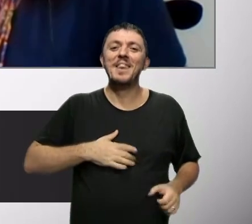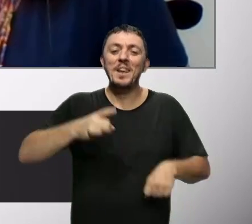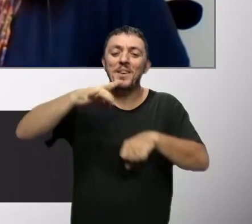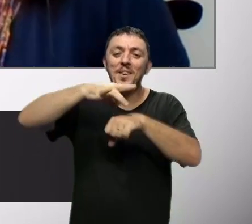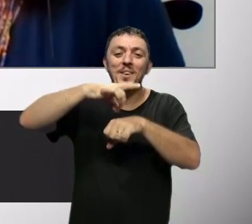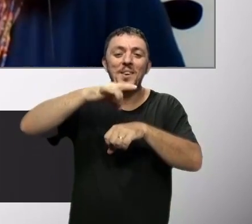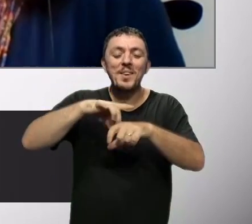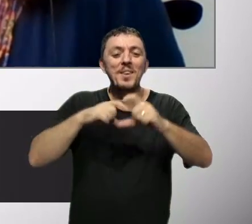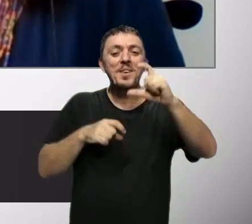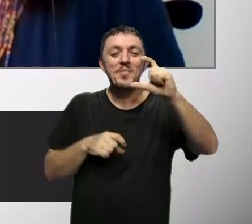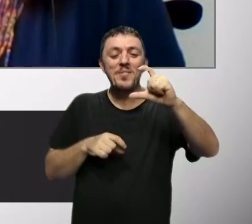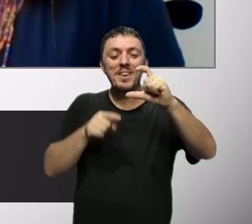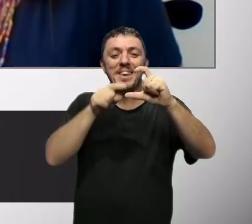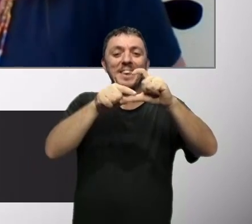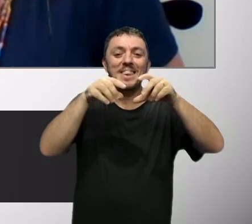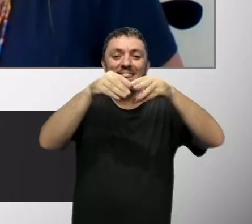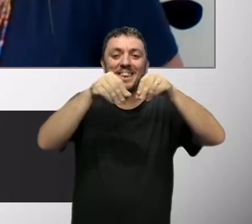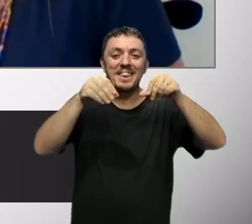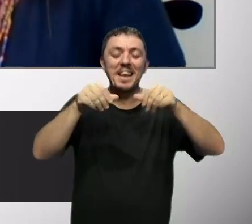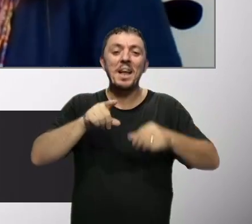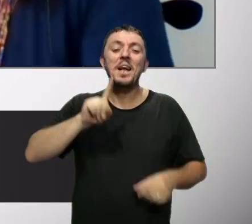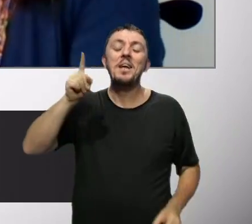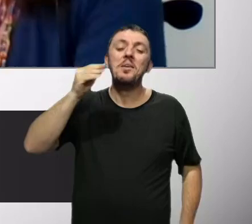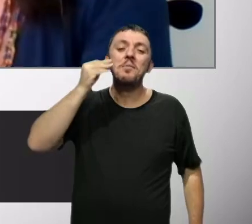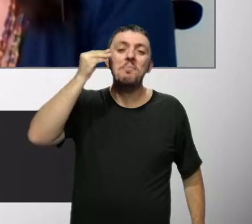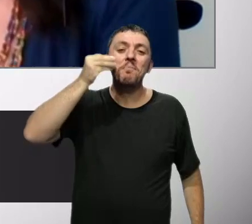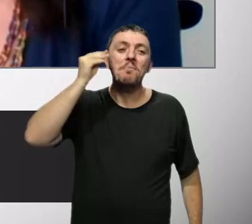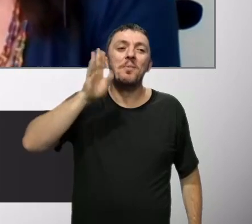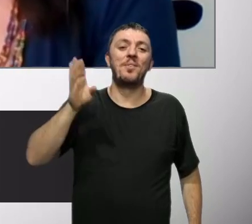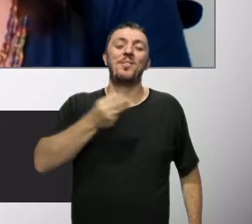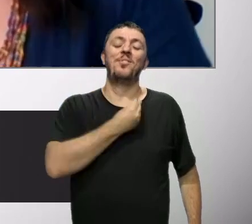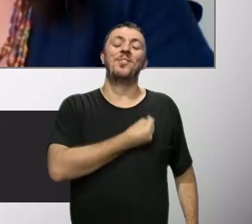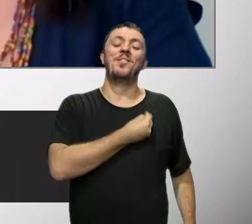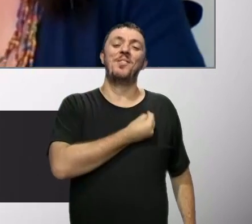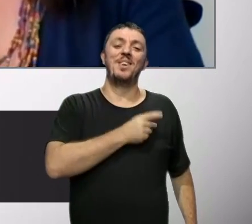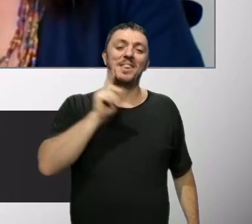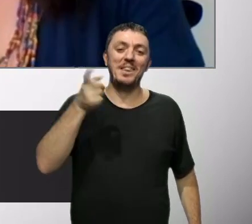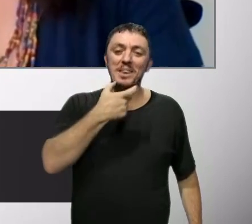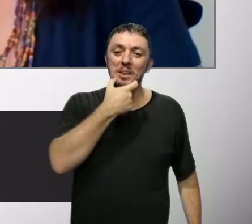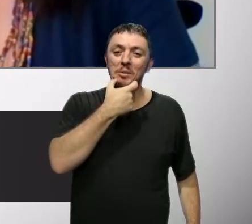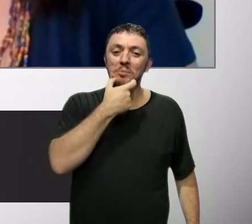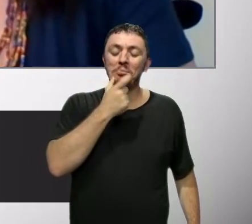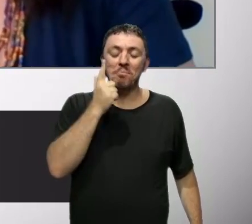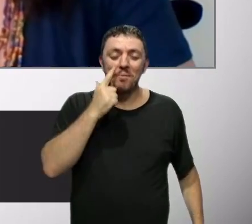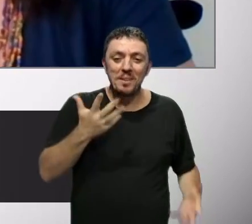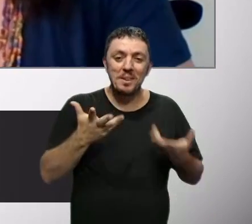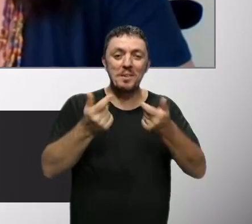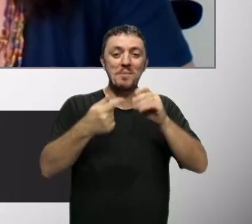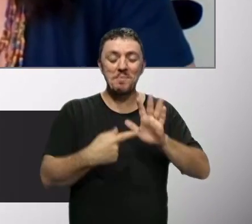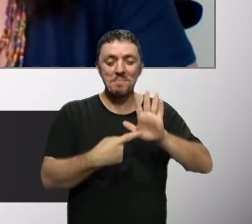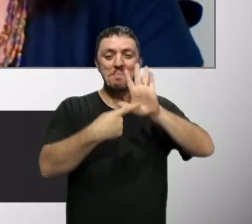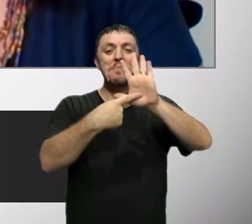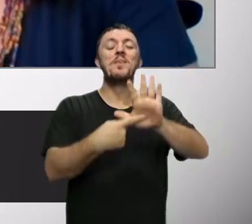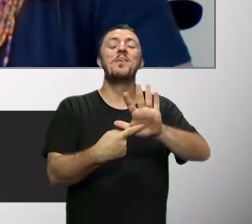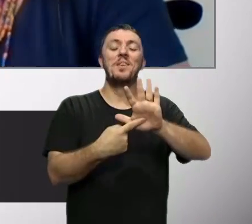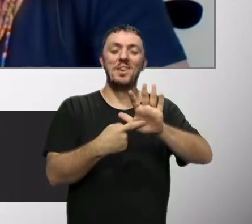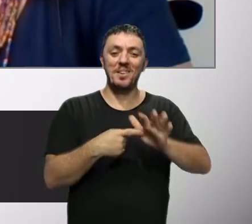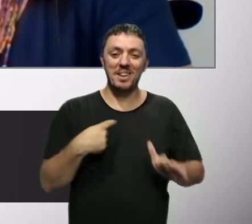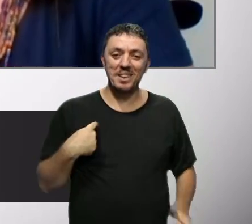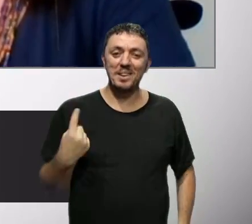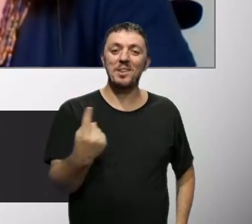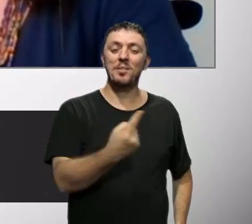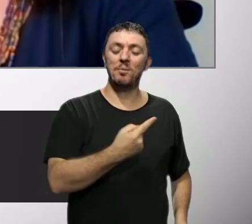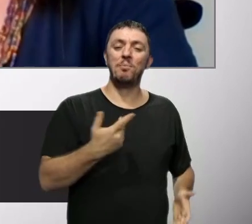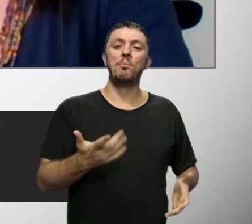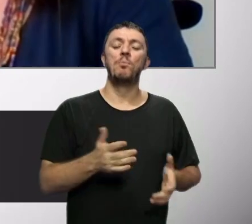terra, de lembrancinha da experiência, essa vivência toda, foi maravilhoso você mostrar isso pra gente.